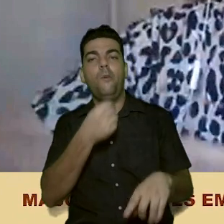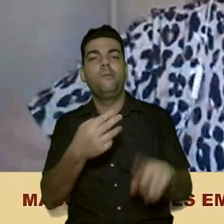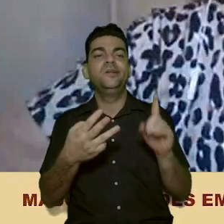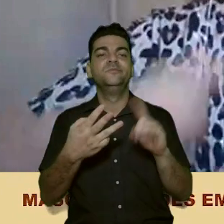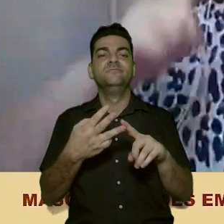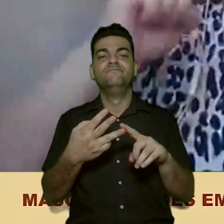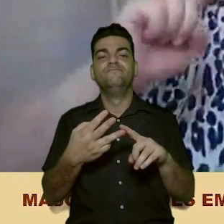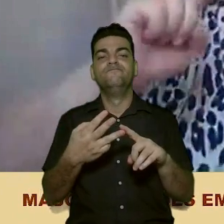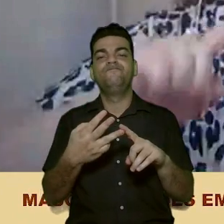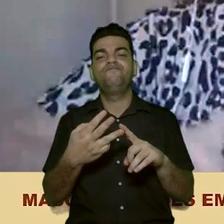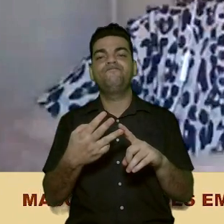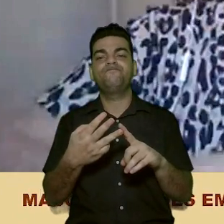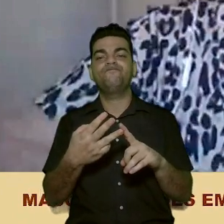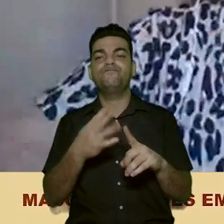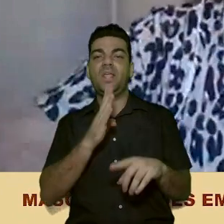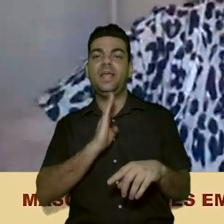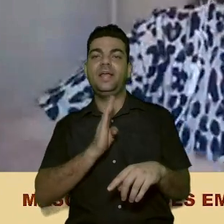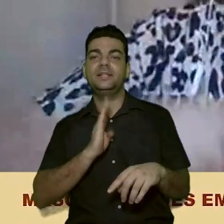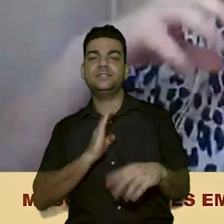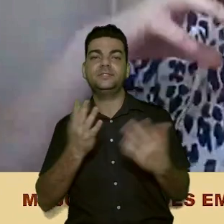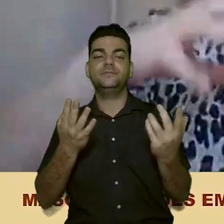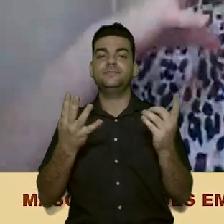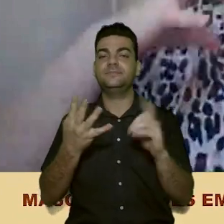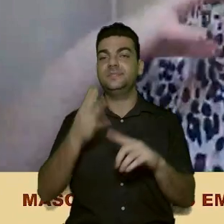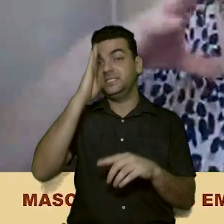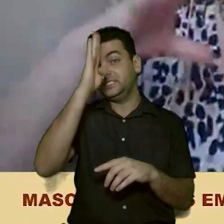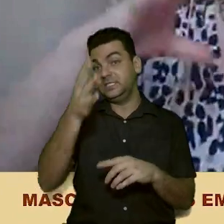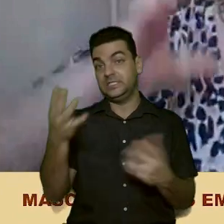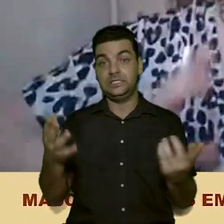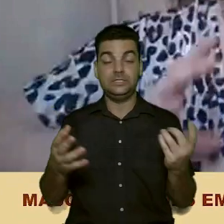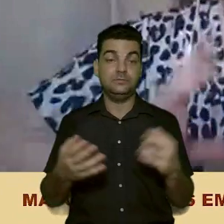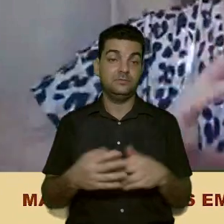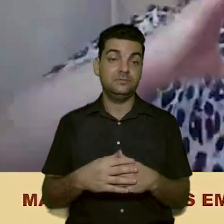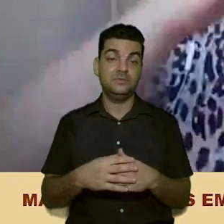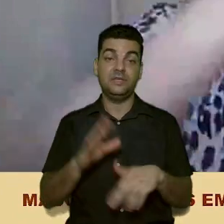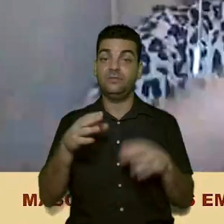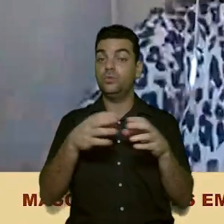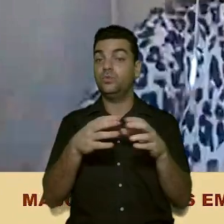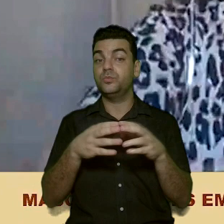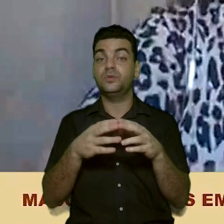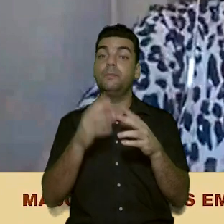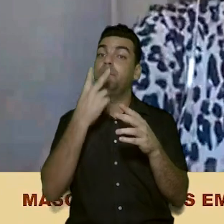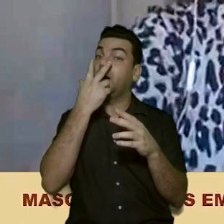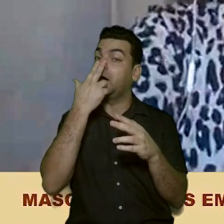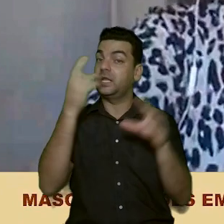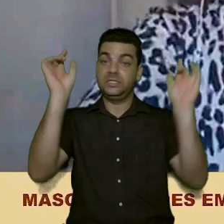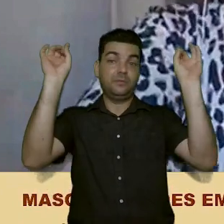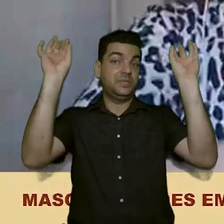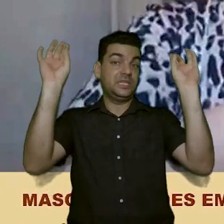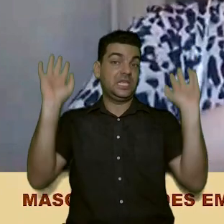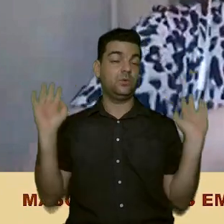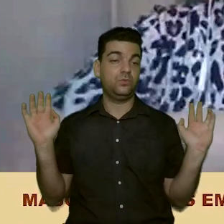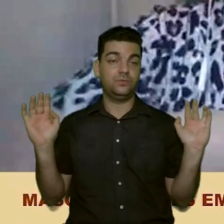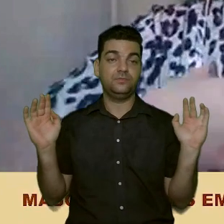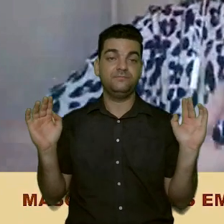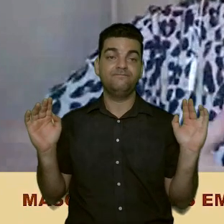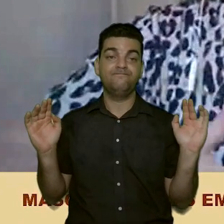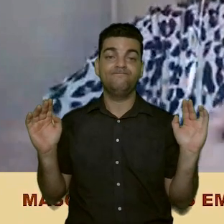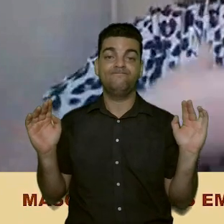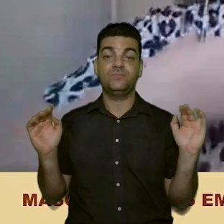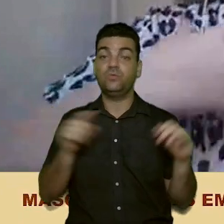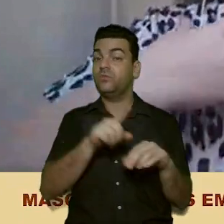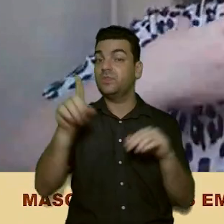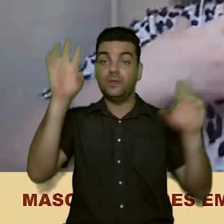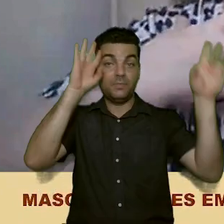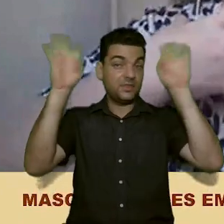pessoas heterossexuais, pessoas cisgêneras, que são pessoas que estão nos grupos, né, privilegiados socialmente, qualquer